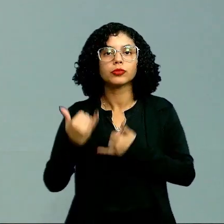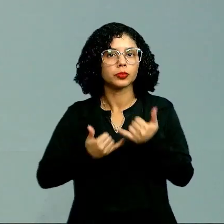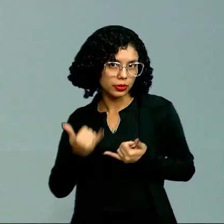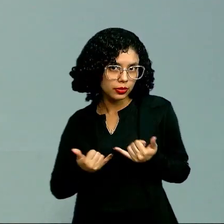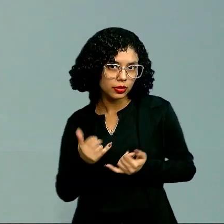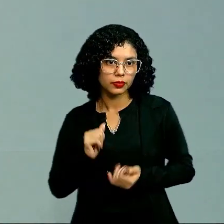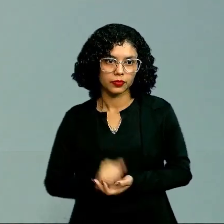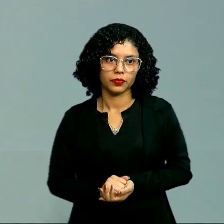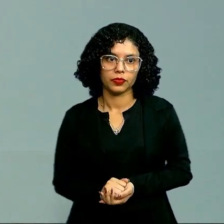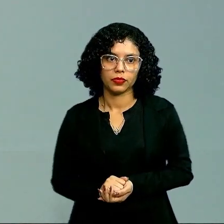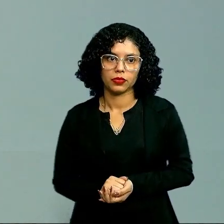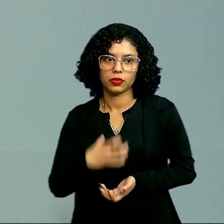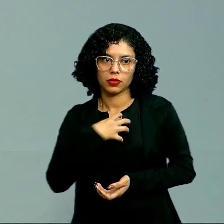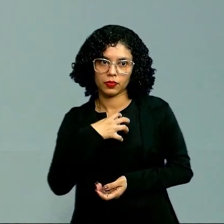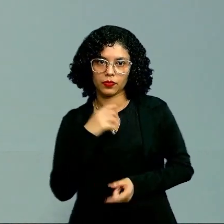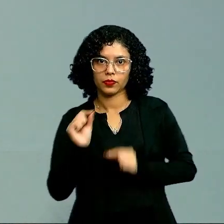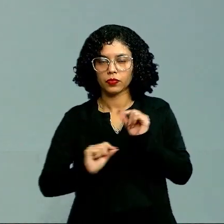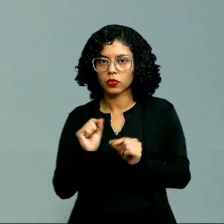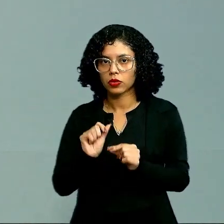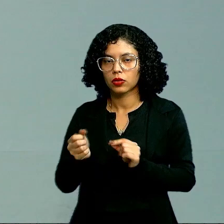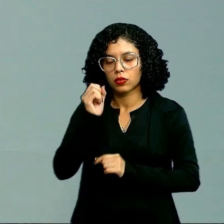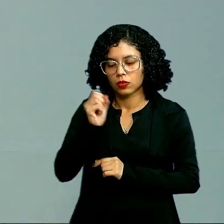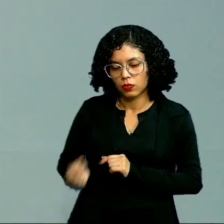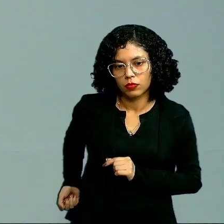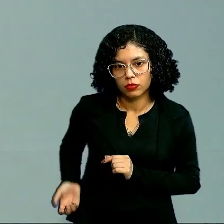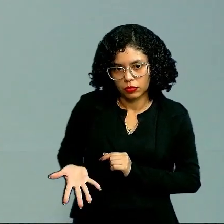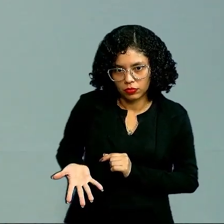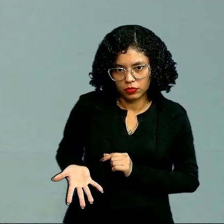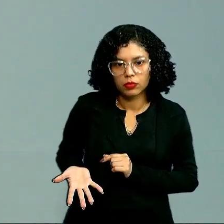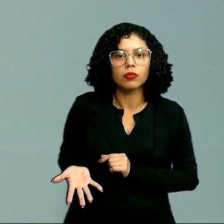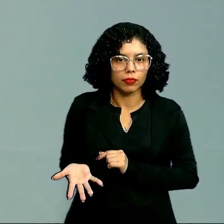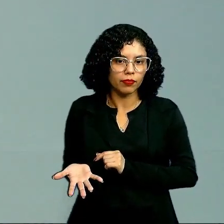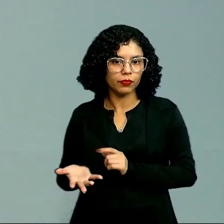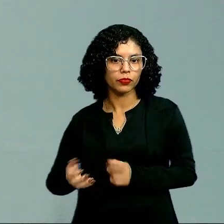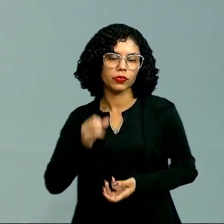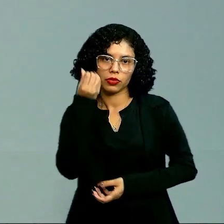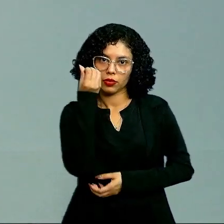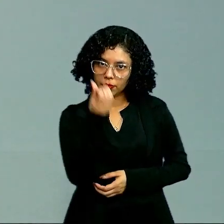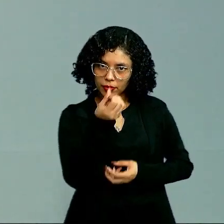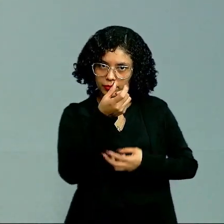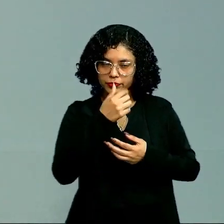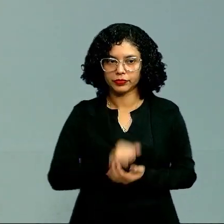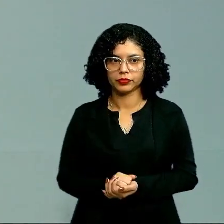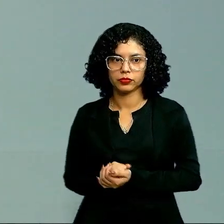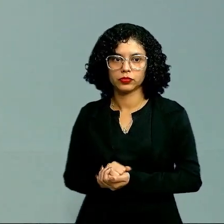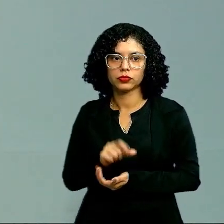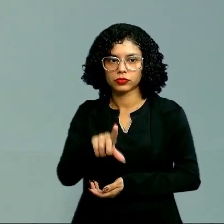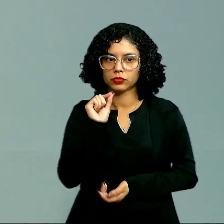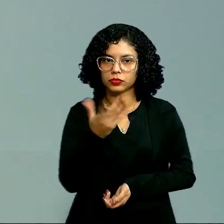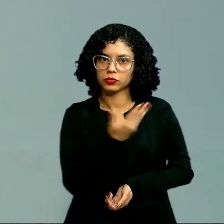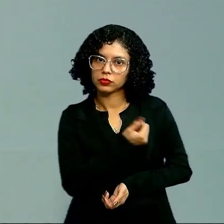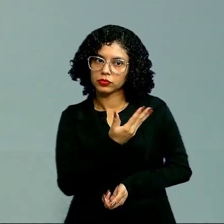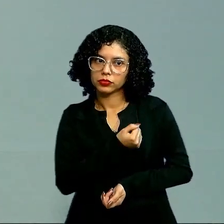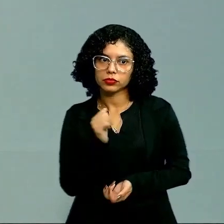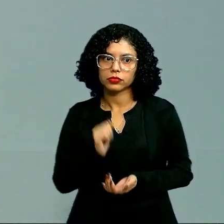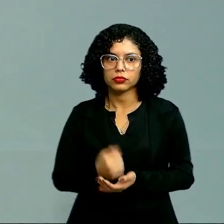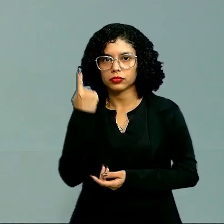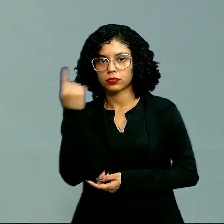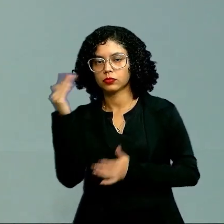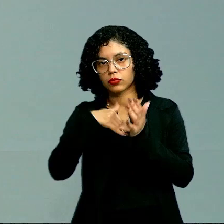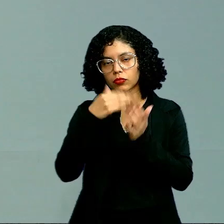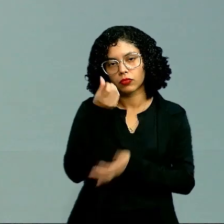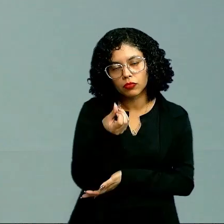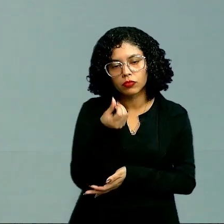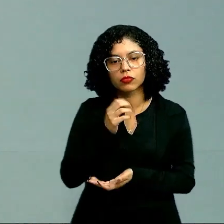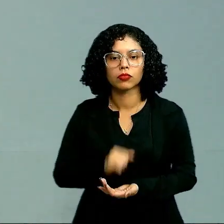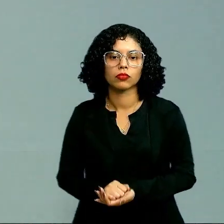brincadeira, tá? No momento que você tem um dado, você joga ele, você tem 6 alternativas. Você escolhe o número de 1 a